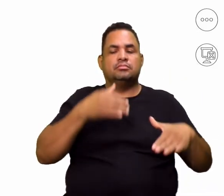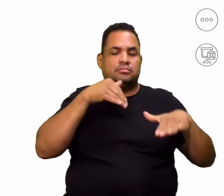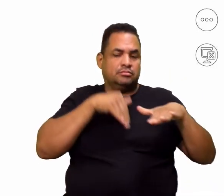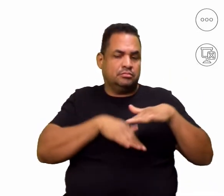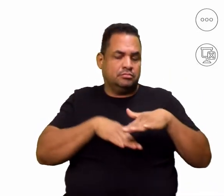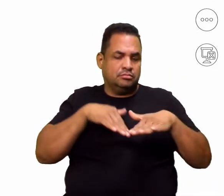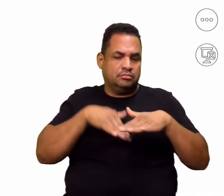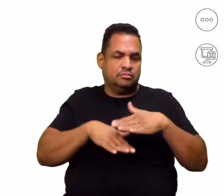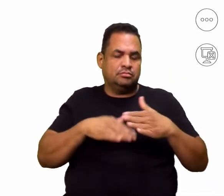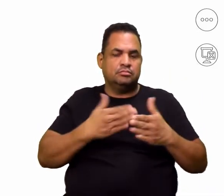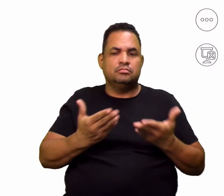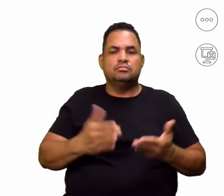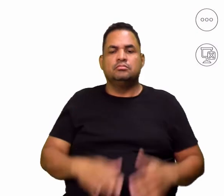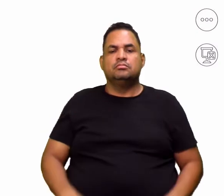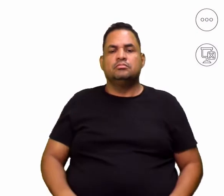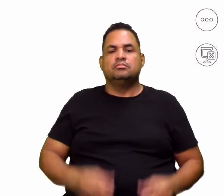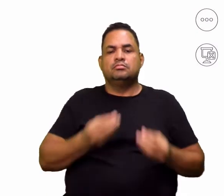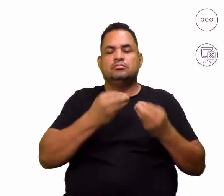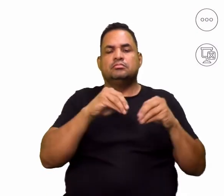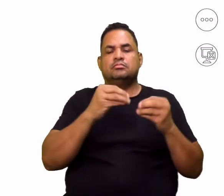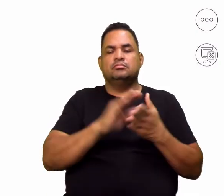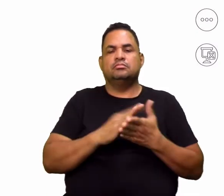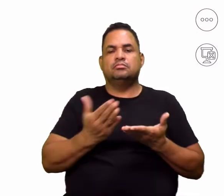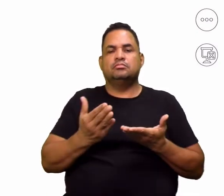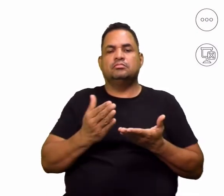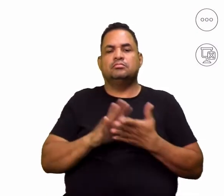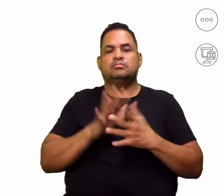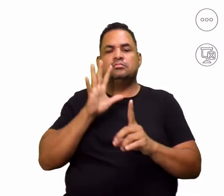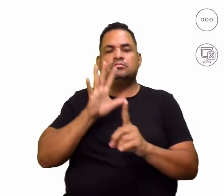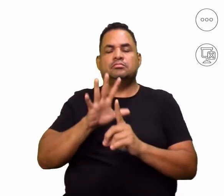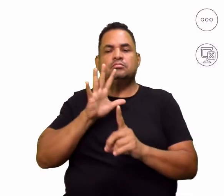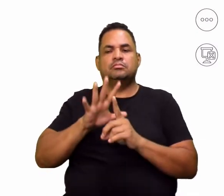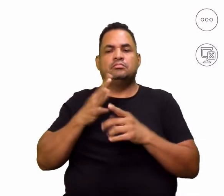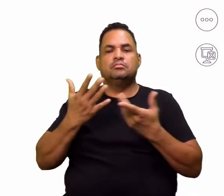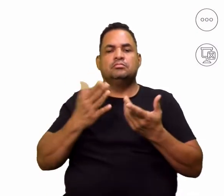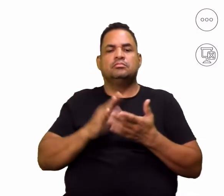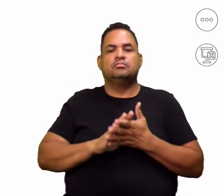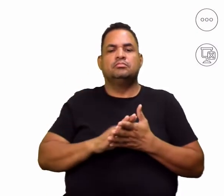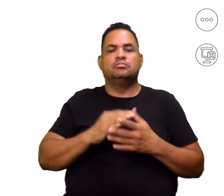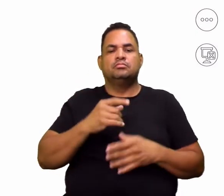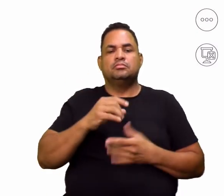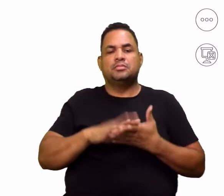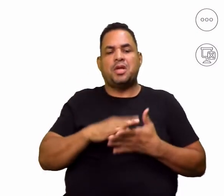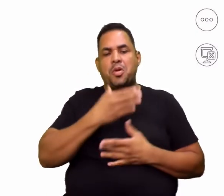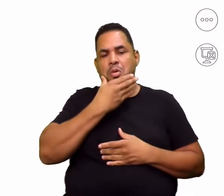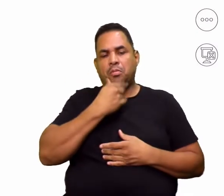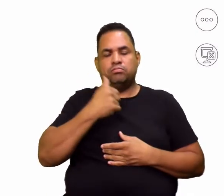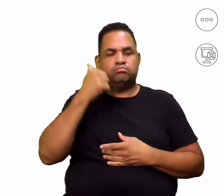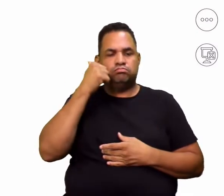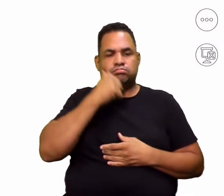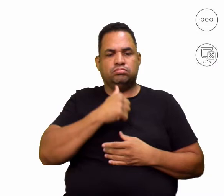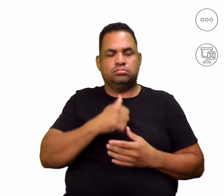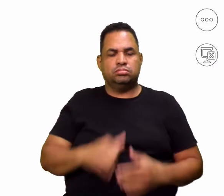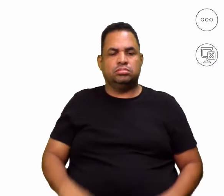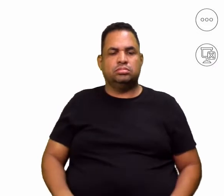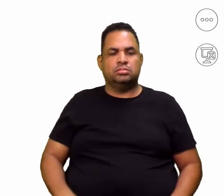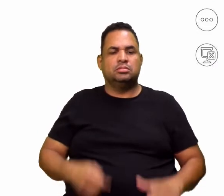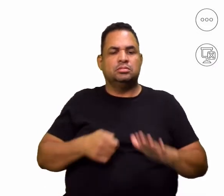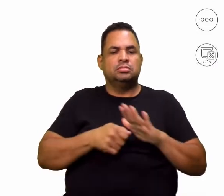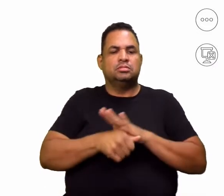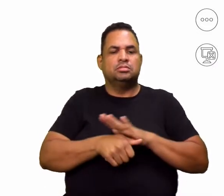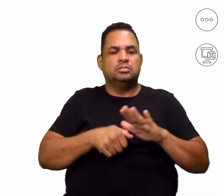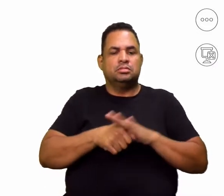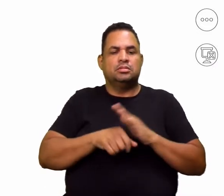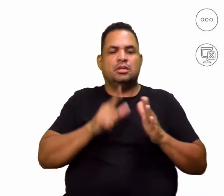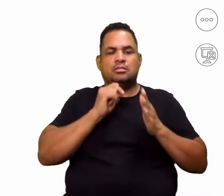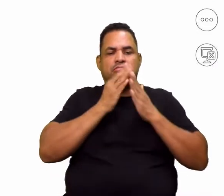depositados ou foram depositados esses ovos vai influenciar no sexo. Olha lá, nas tartarugas marinhas,